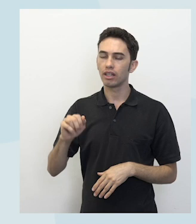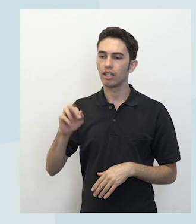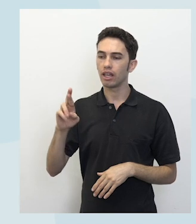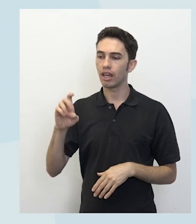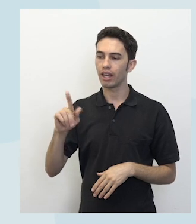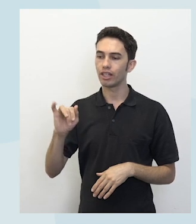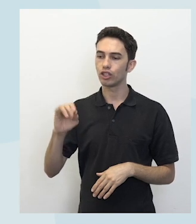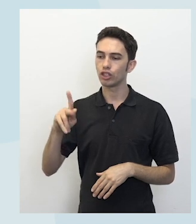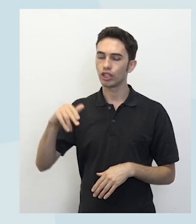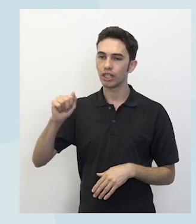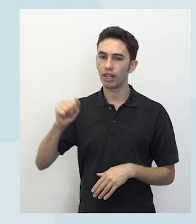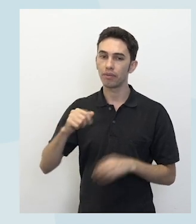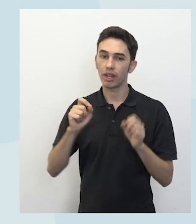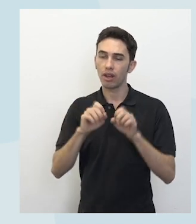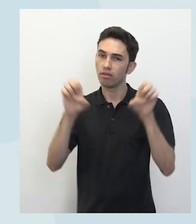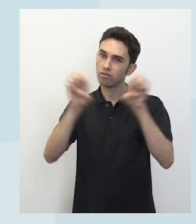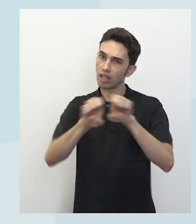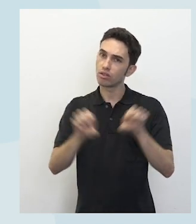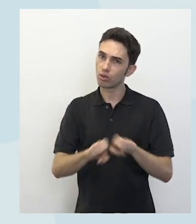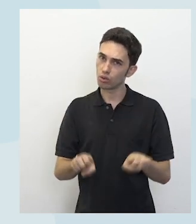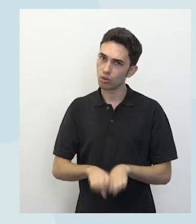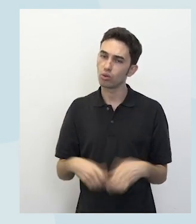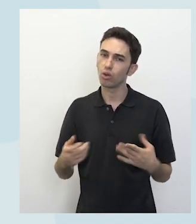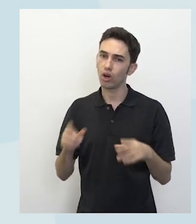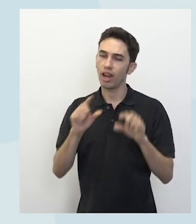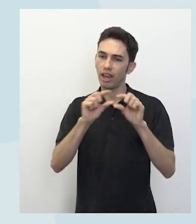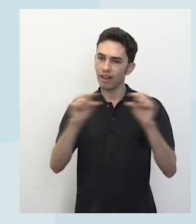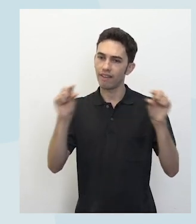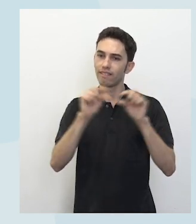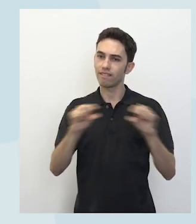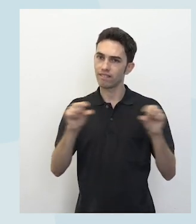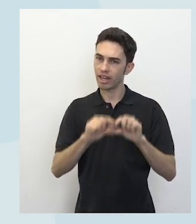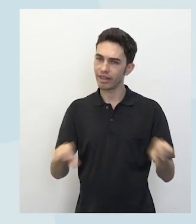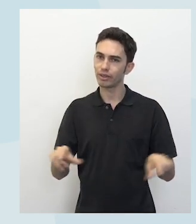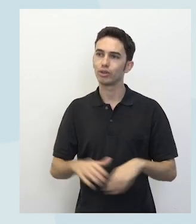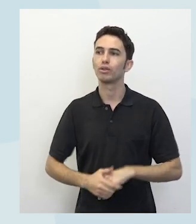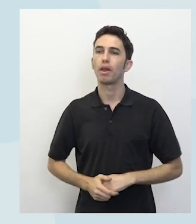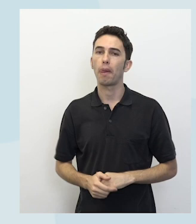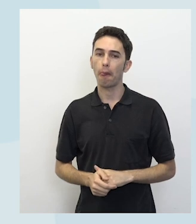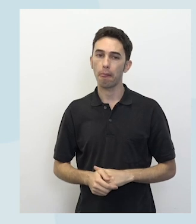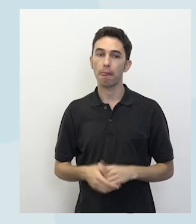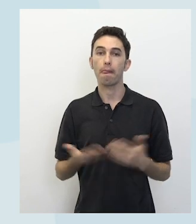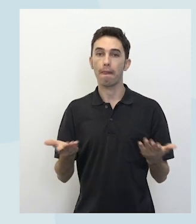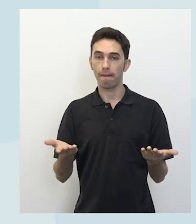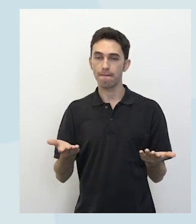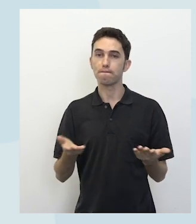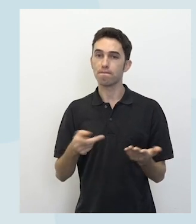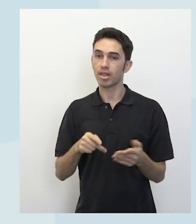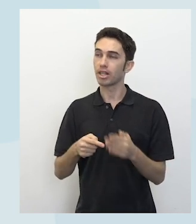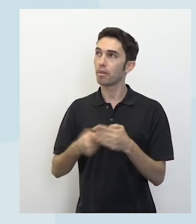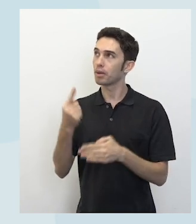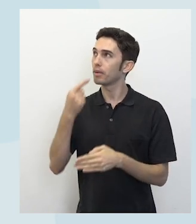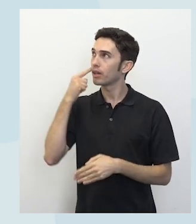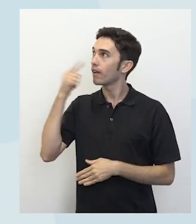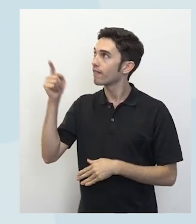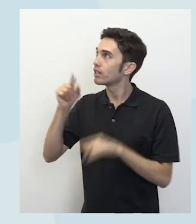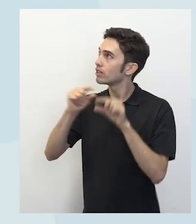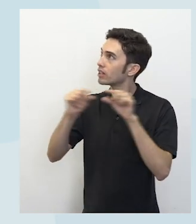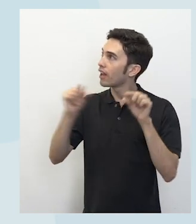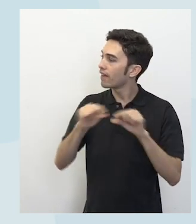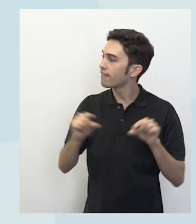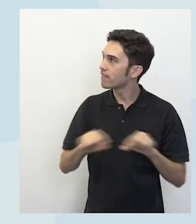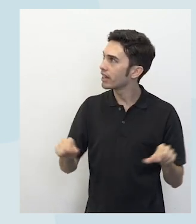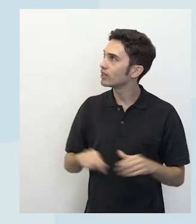estão falando que é a estrutura, né, em versos. Em versos, né? Então, a primeira coisa que eu percebo é que está escrito em versos.